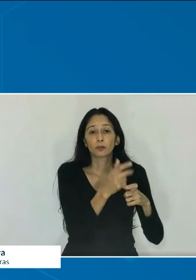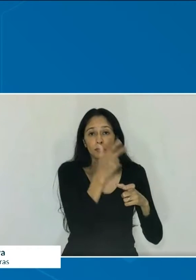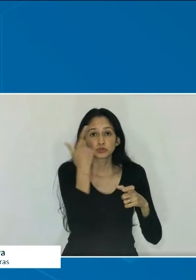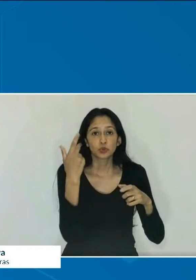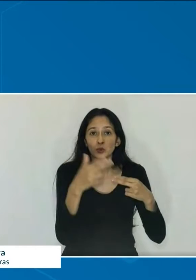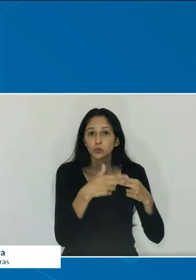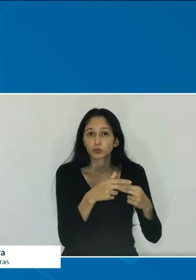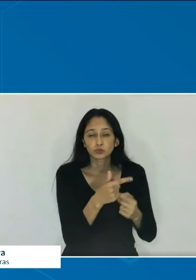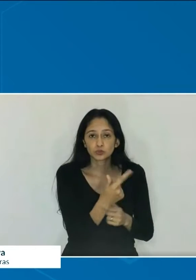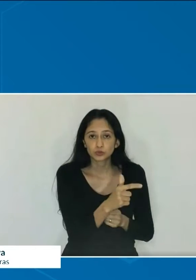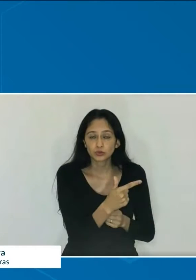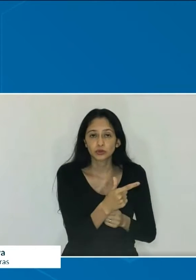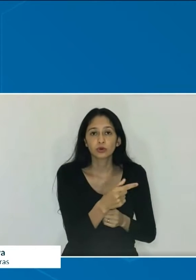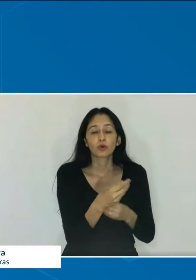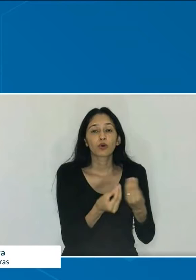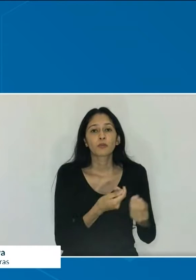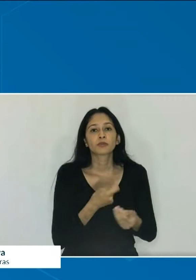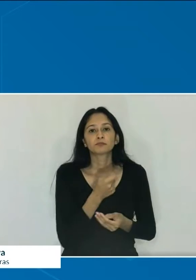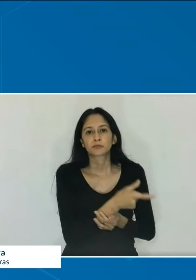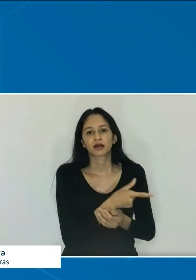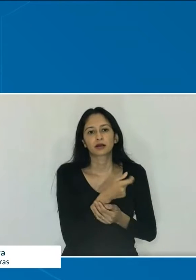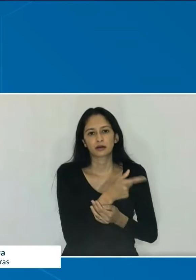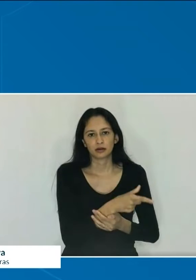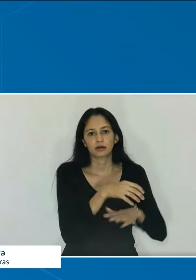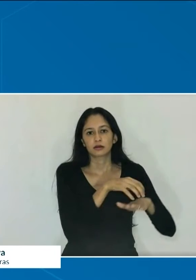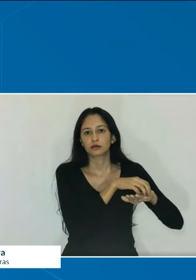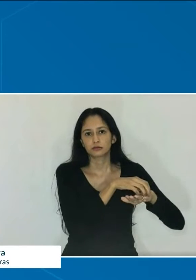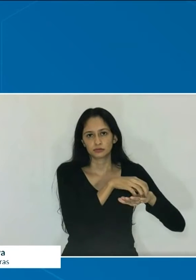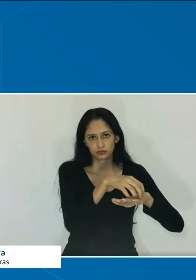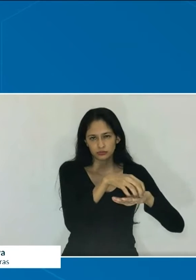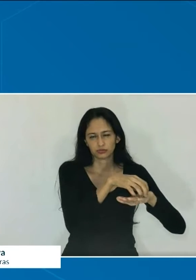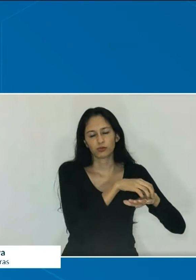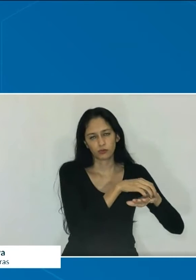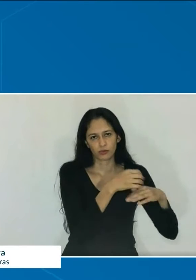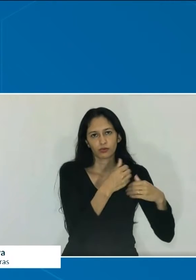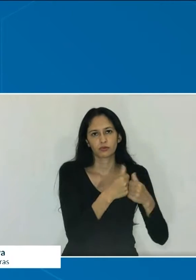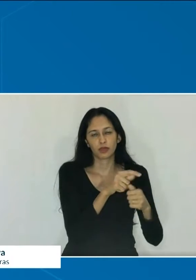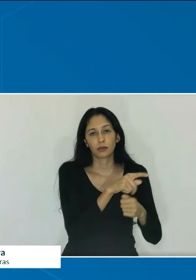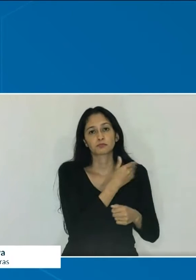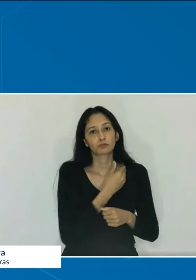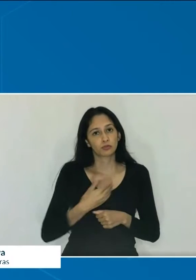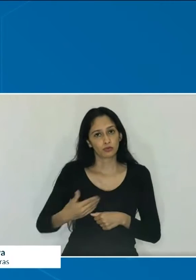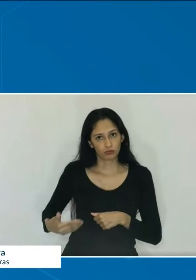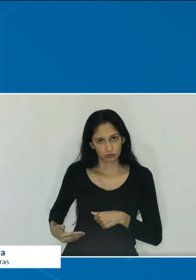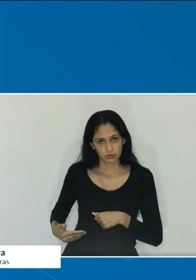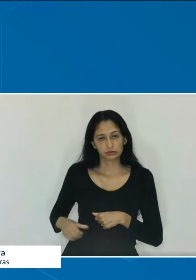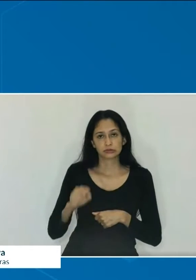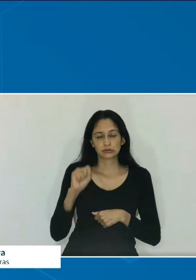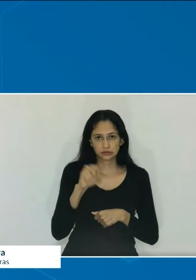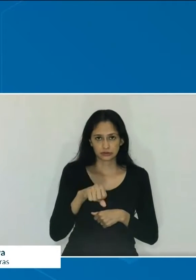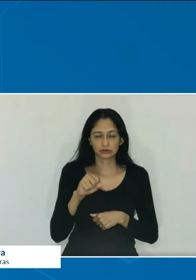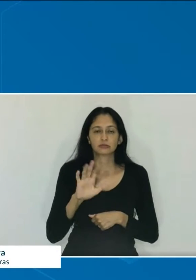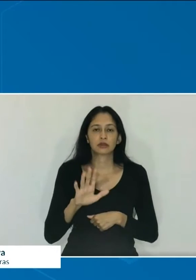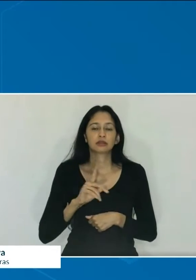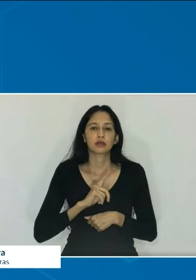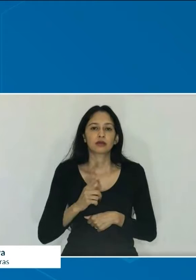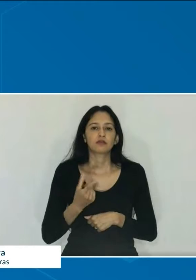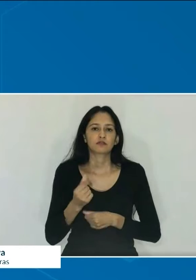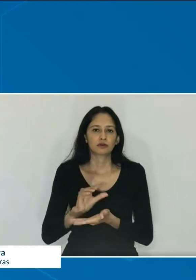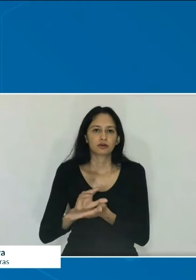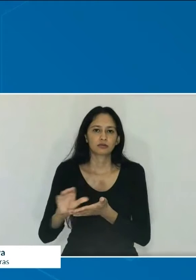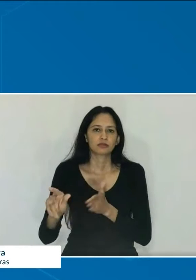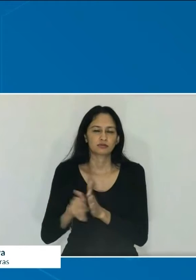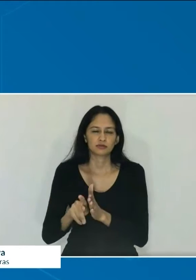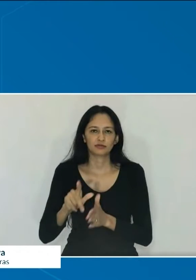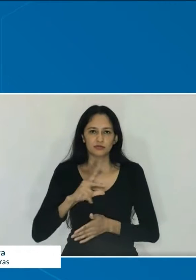transporte público, ele é um serviço público com financiamento privado, porque